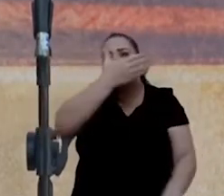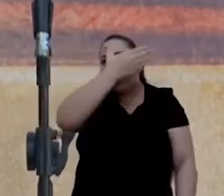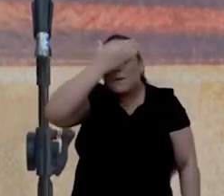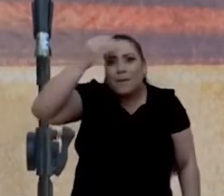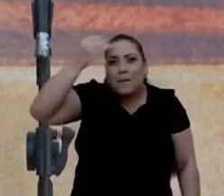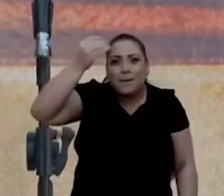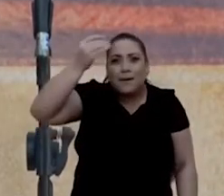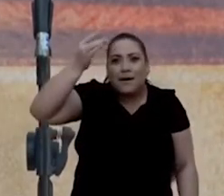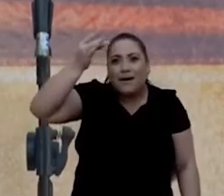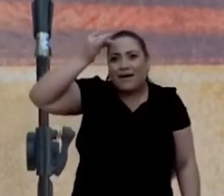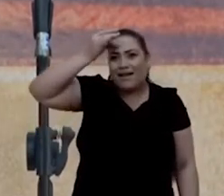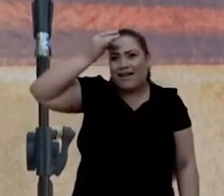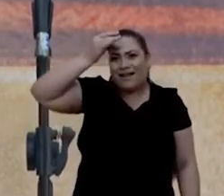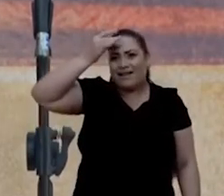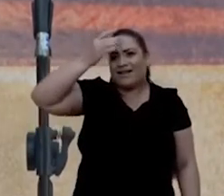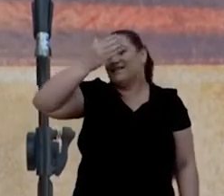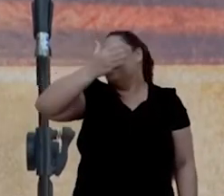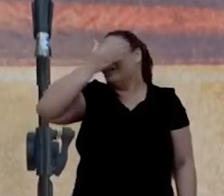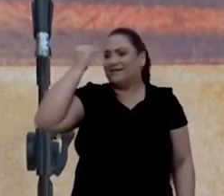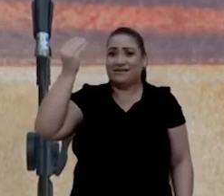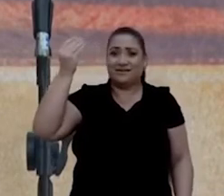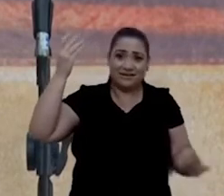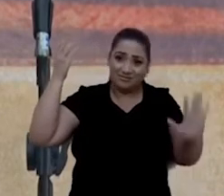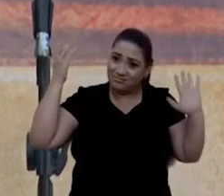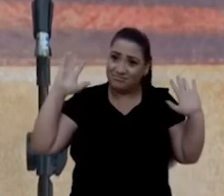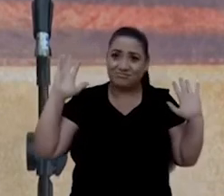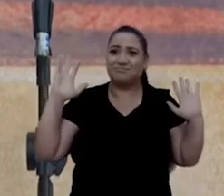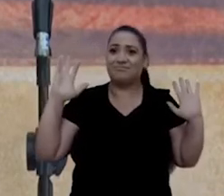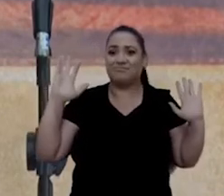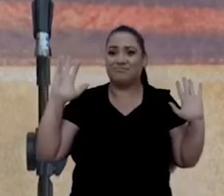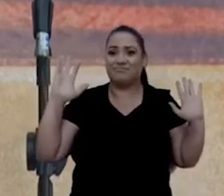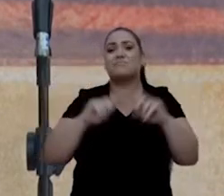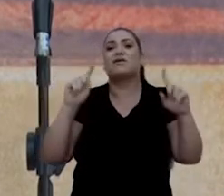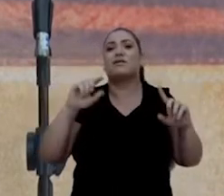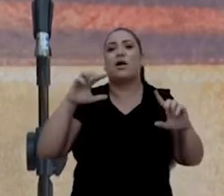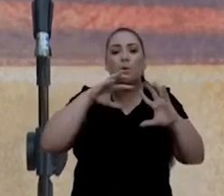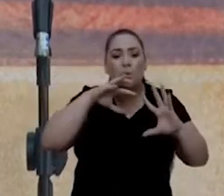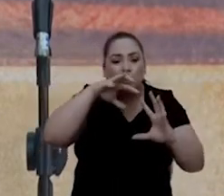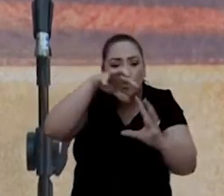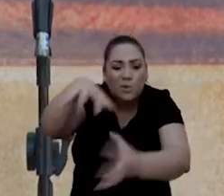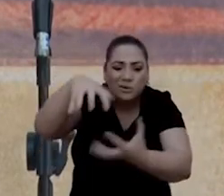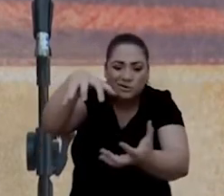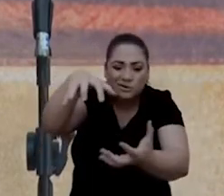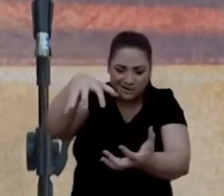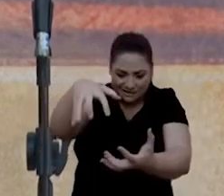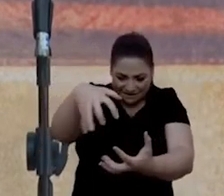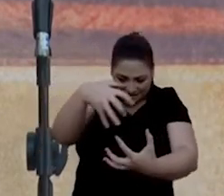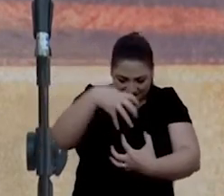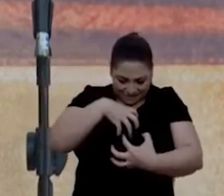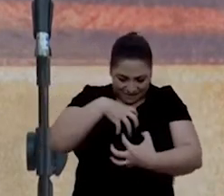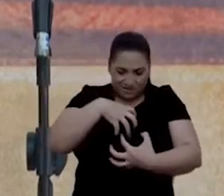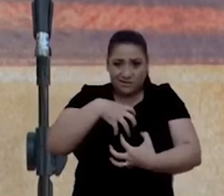esquecida mas ele não tem o mundo frustrante para que você acorde